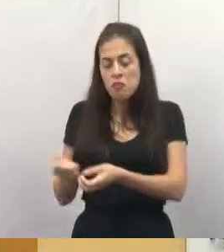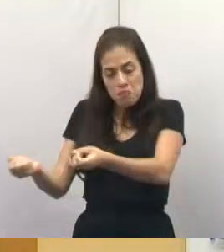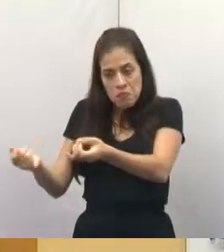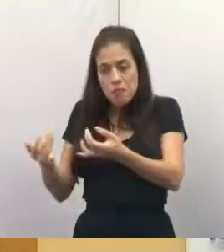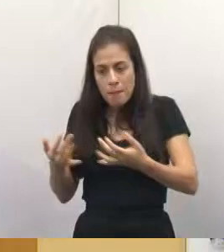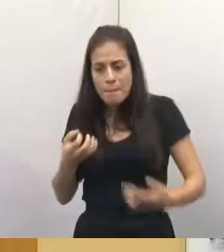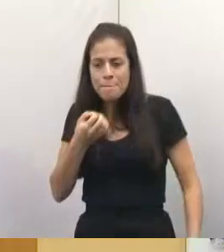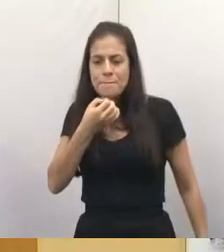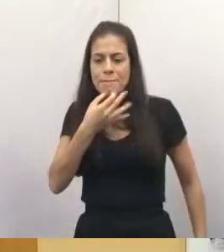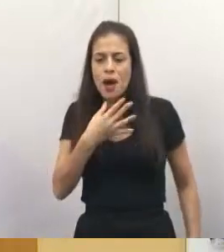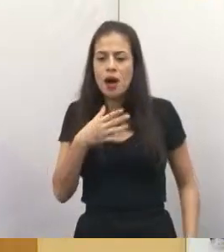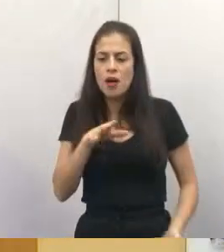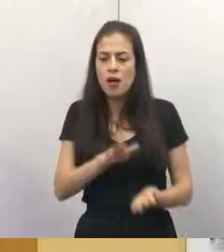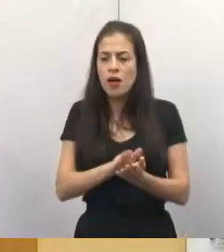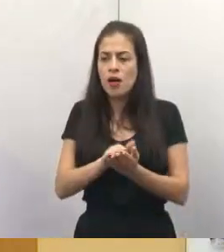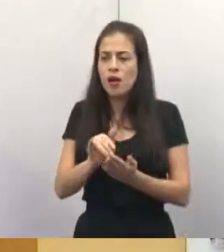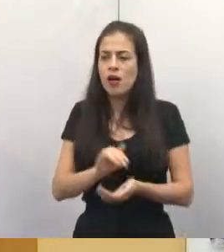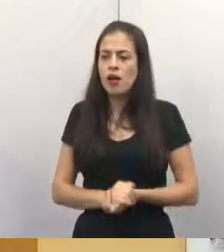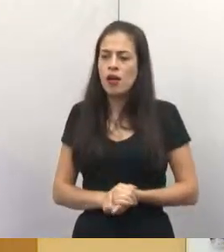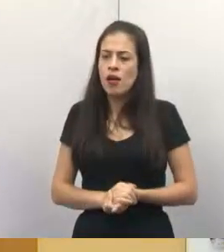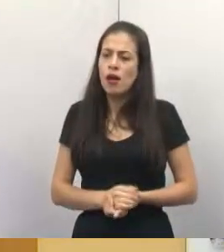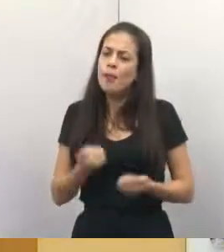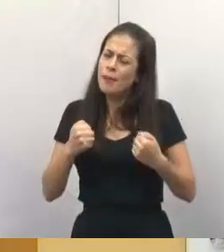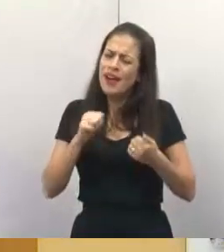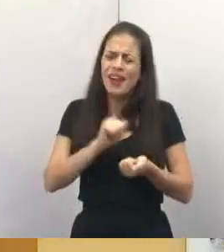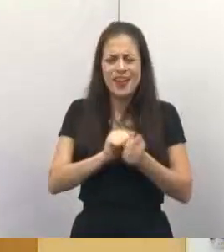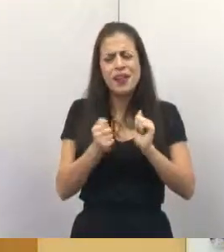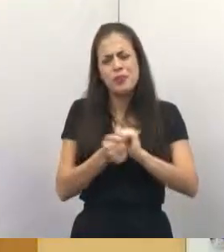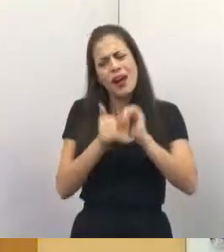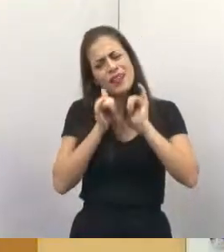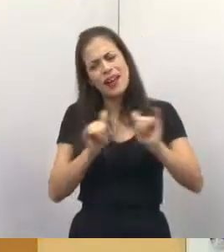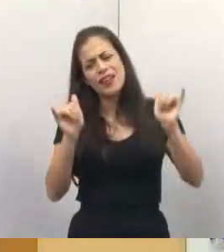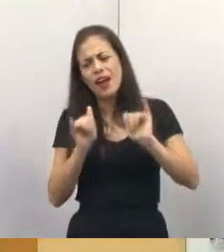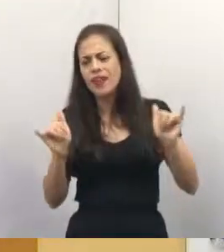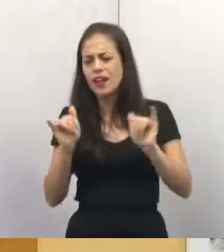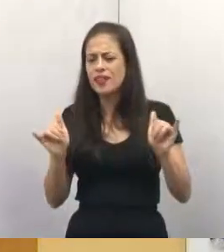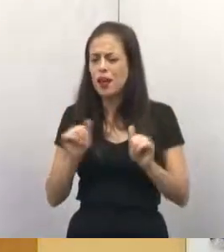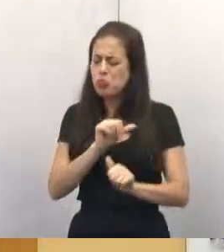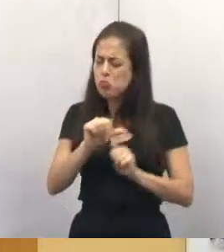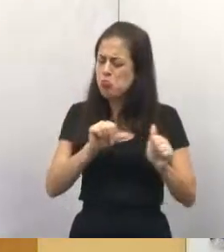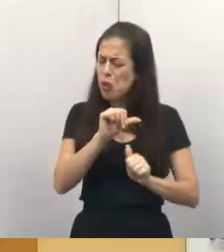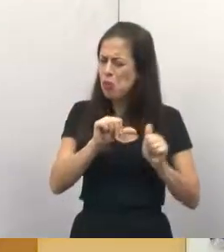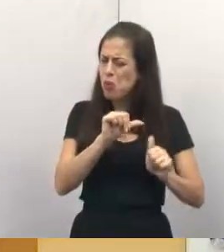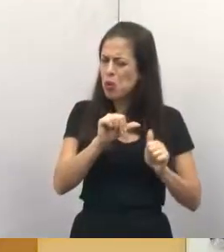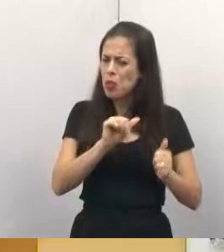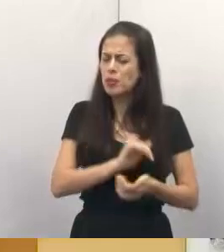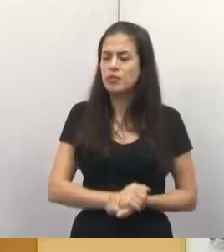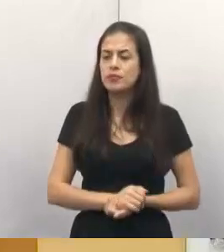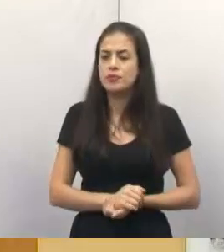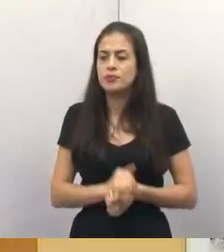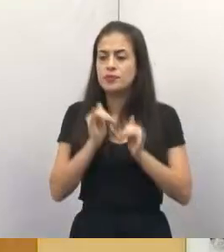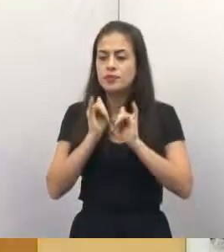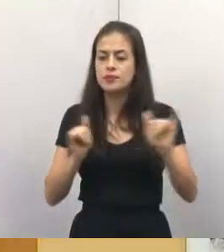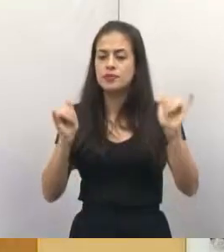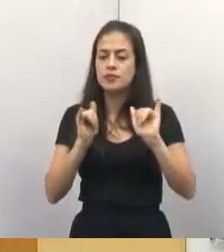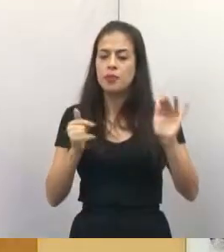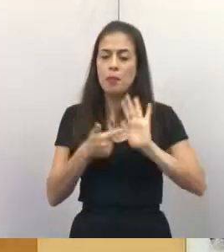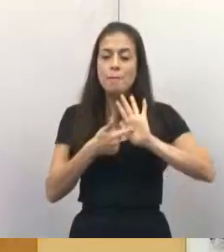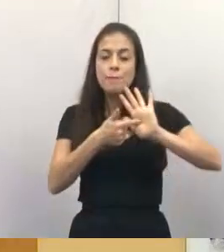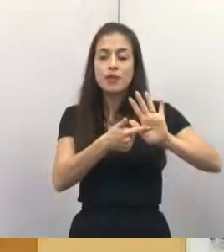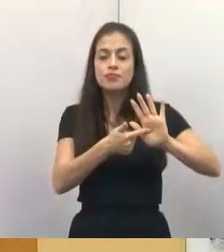nossa cidade, e a cidade vai ter que se adaptar bastante em divulgação, tudo vai mudar tudo, o procedimento aí, divulgar e